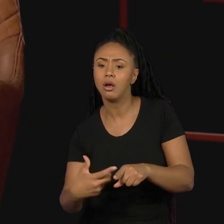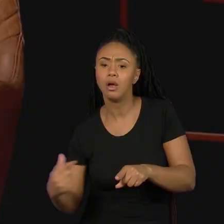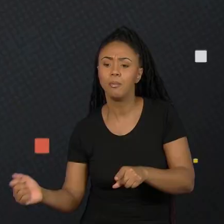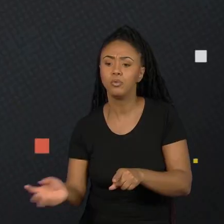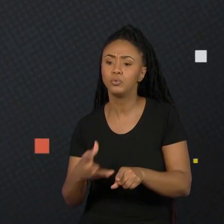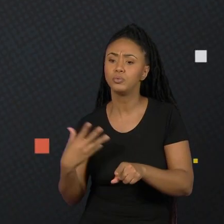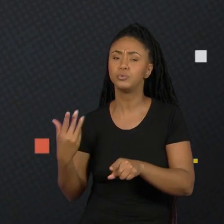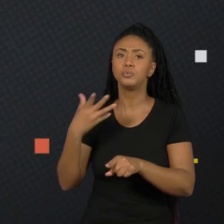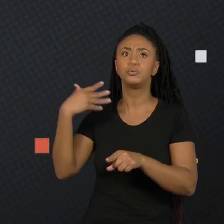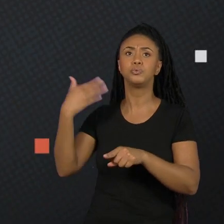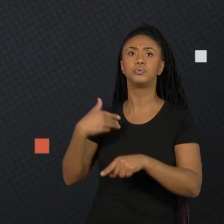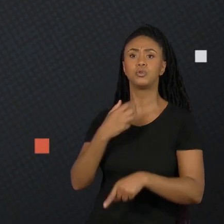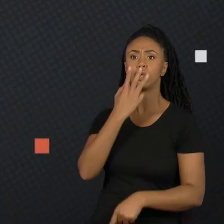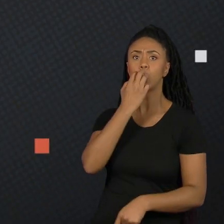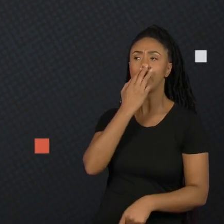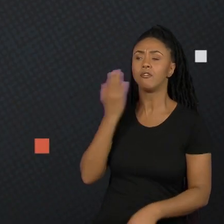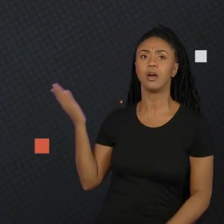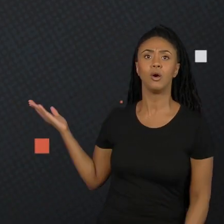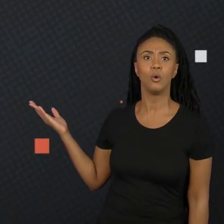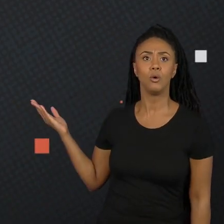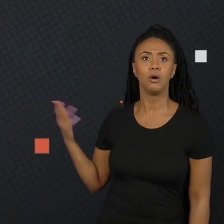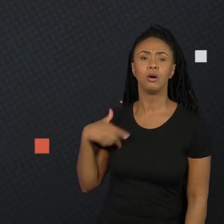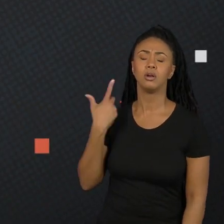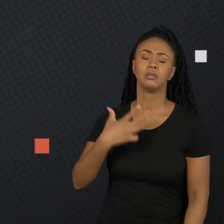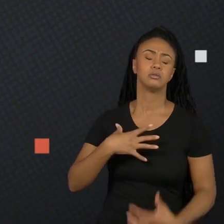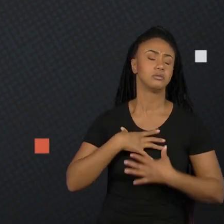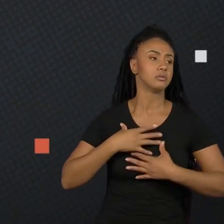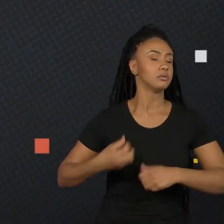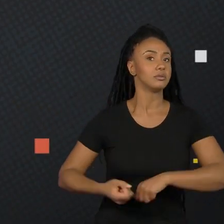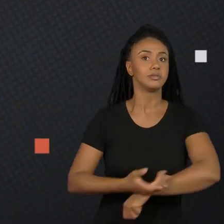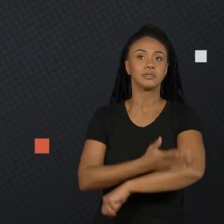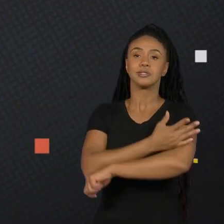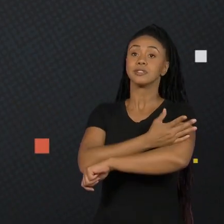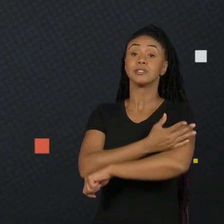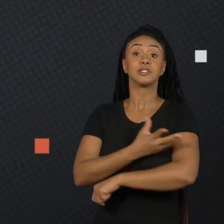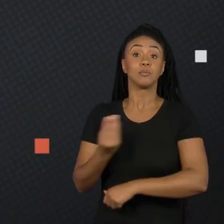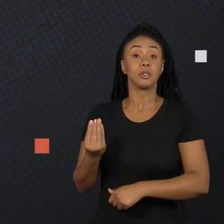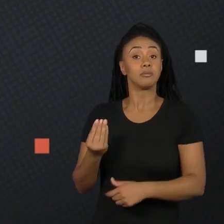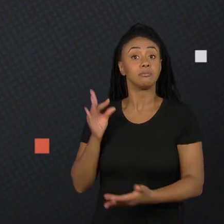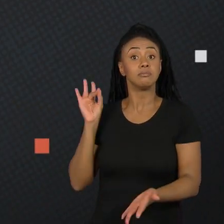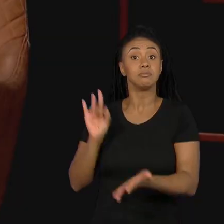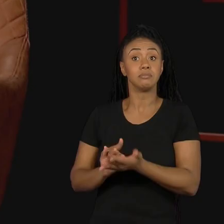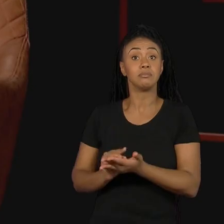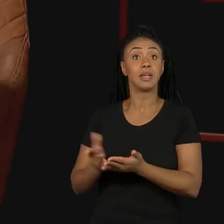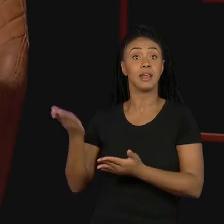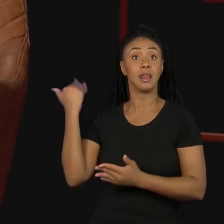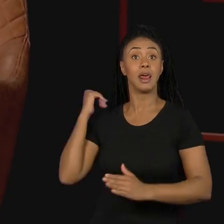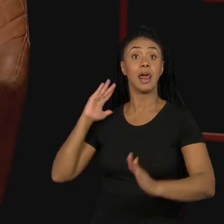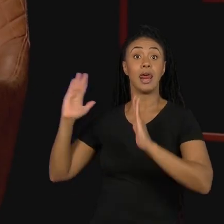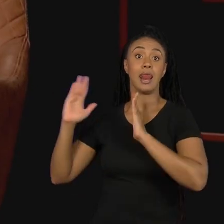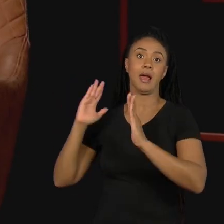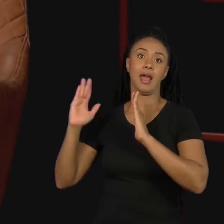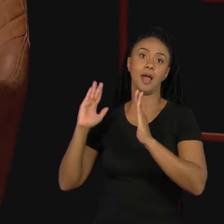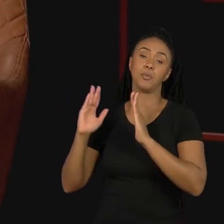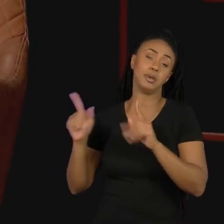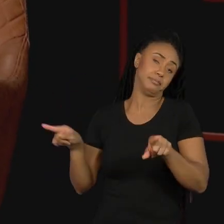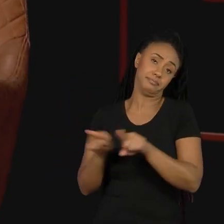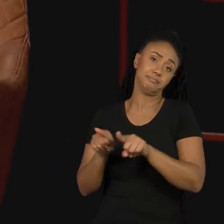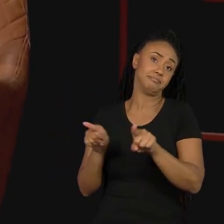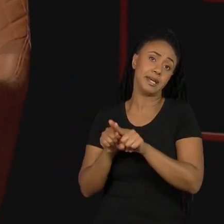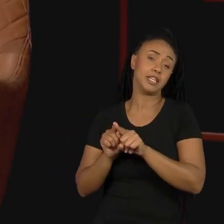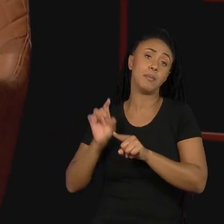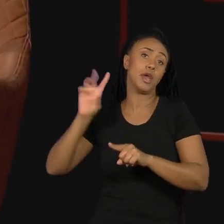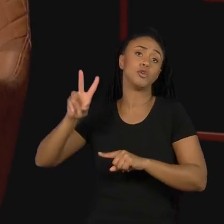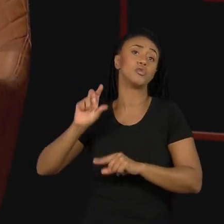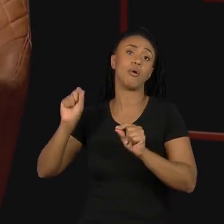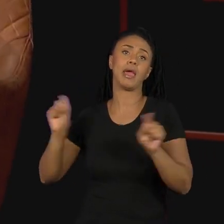Ai, que importante, rapaz. Porque eu fui realmente uma vítima do processo de aculturamento americano. Para mim só tinha